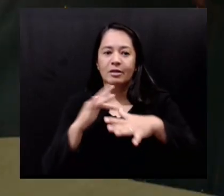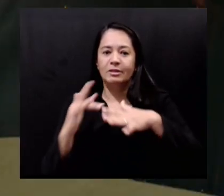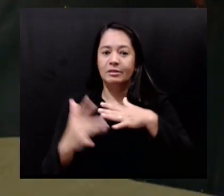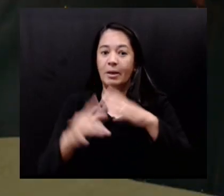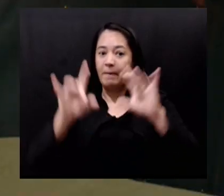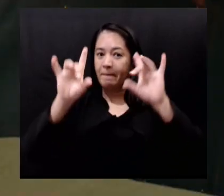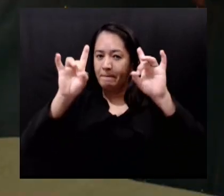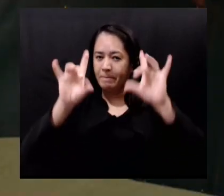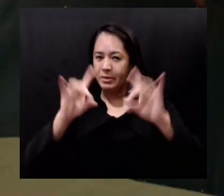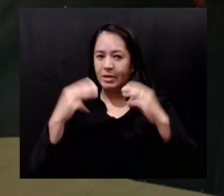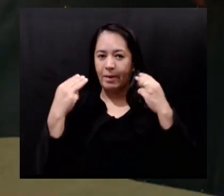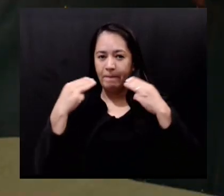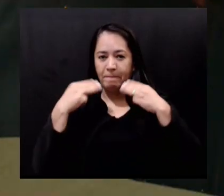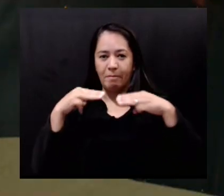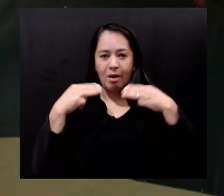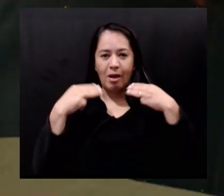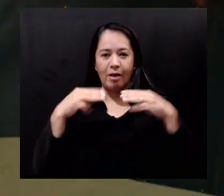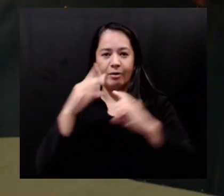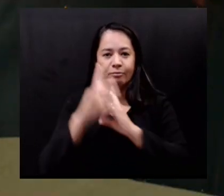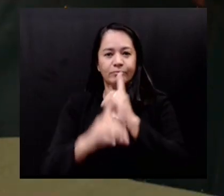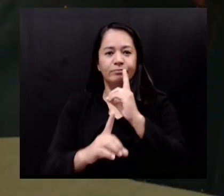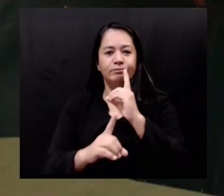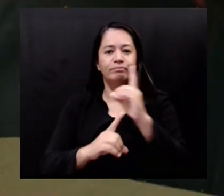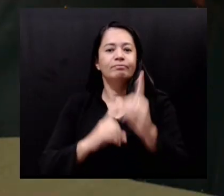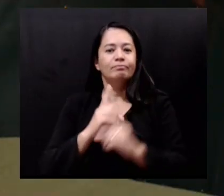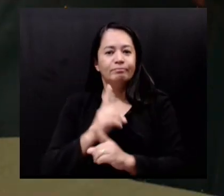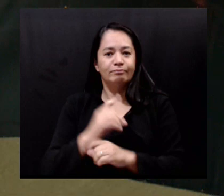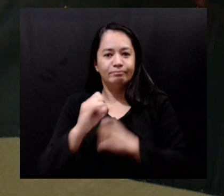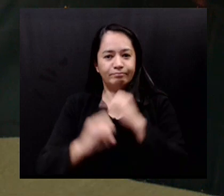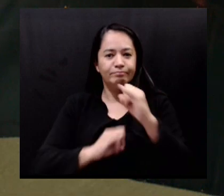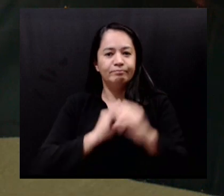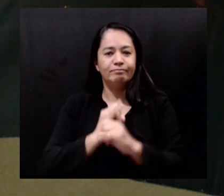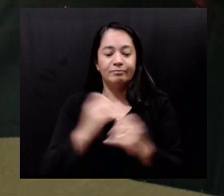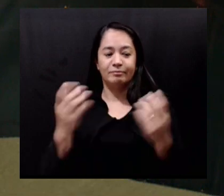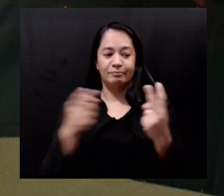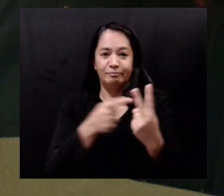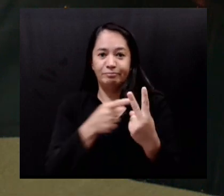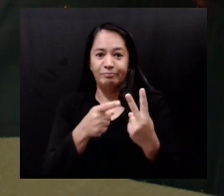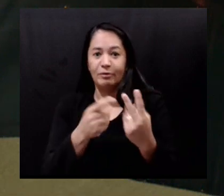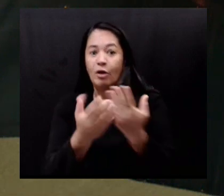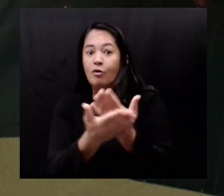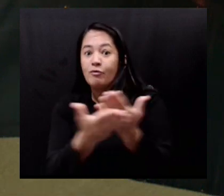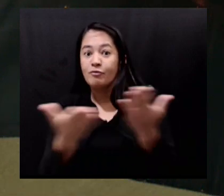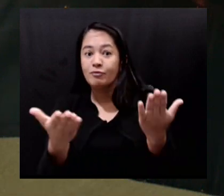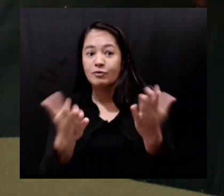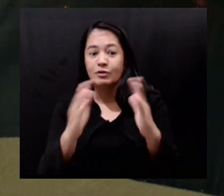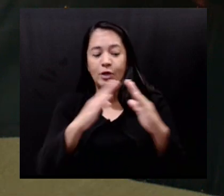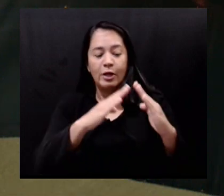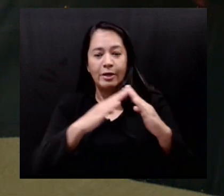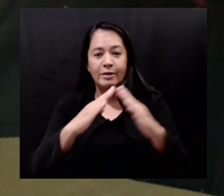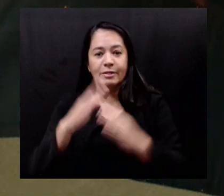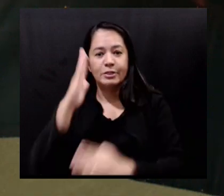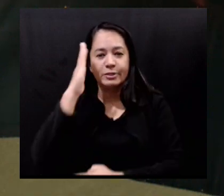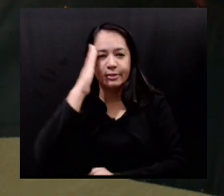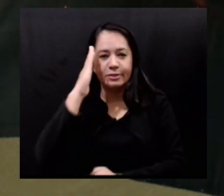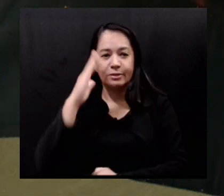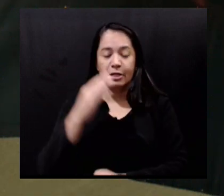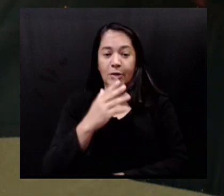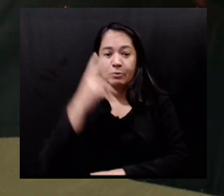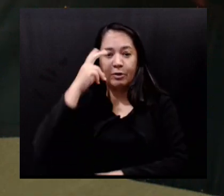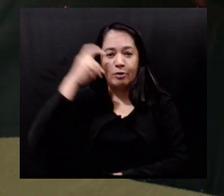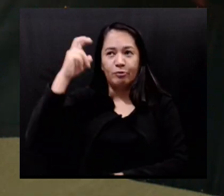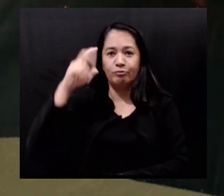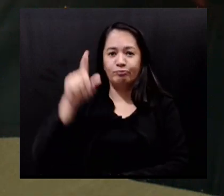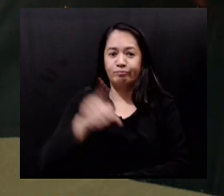marketing digital. E essa galera que está em casa já sabe que a cultura do cancelamento judia. E as